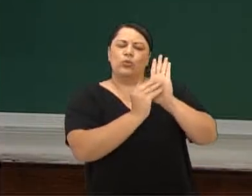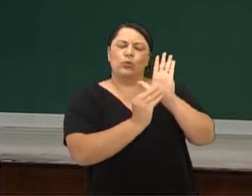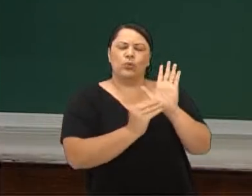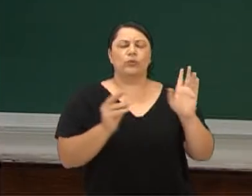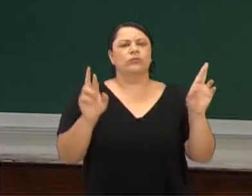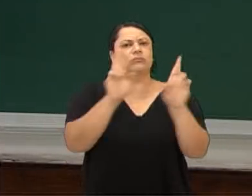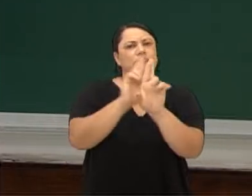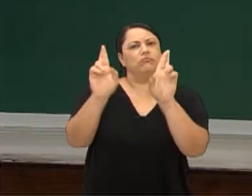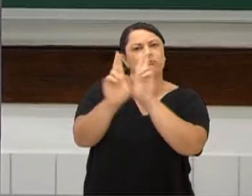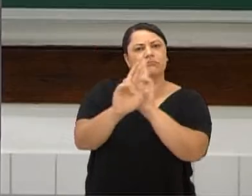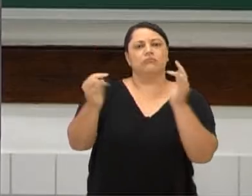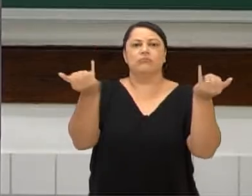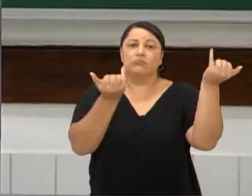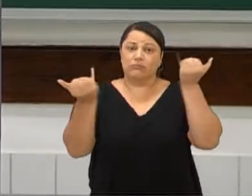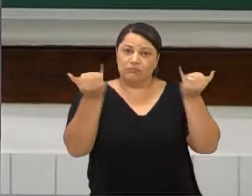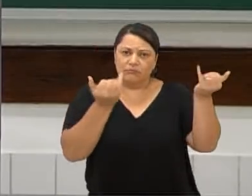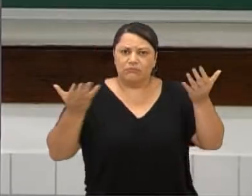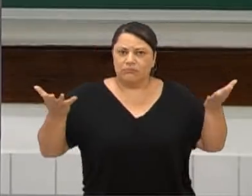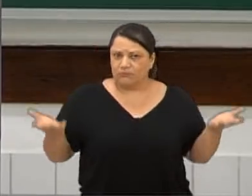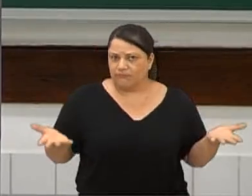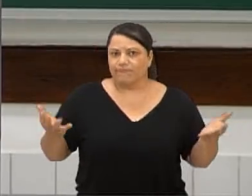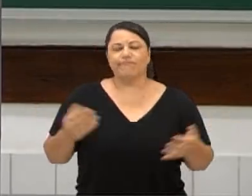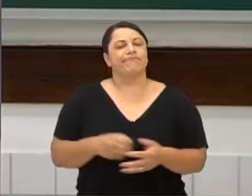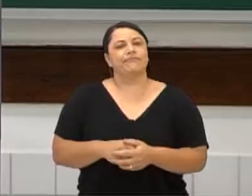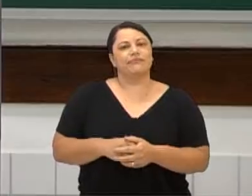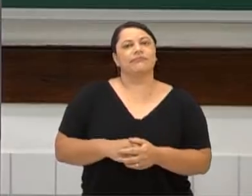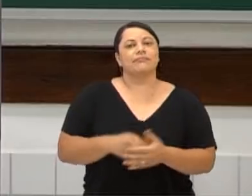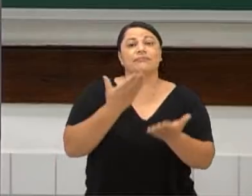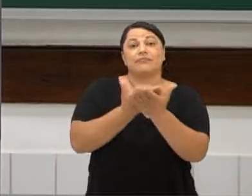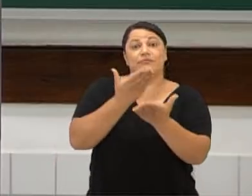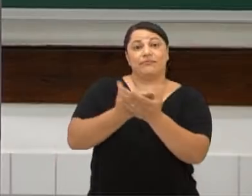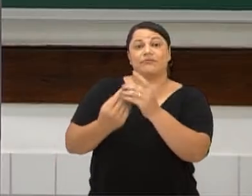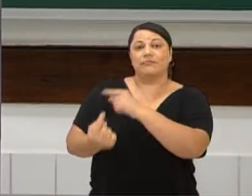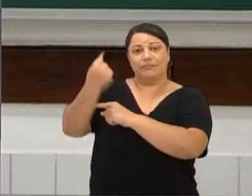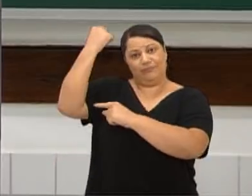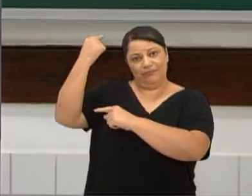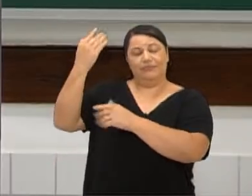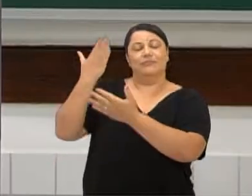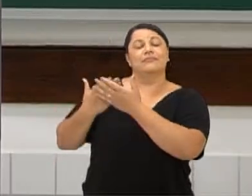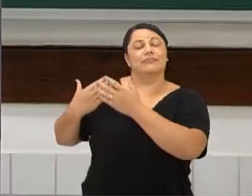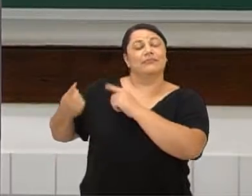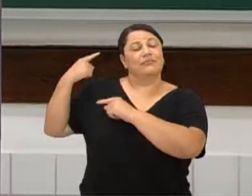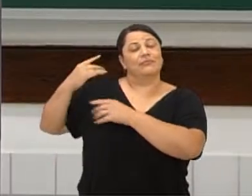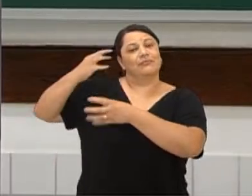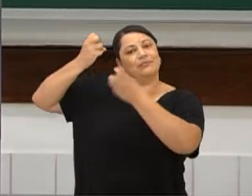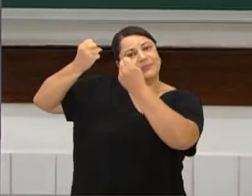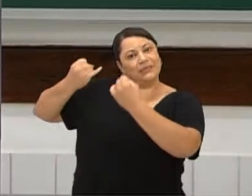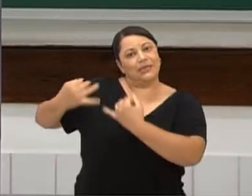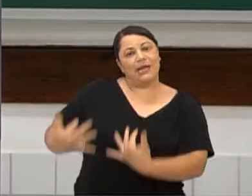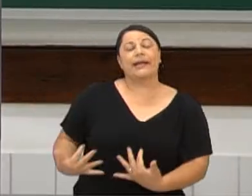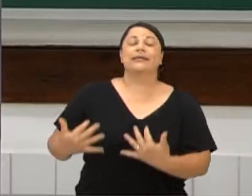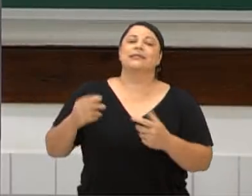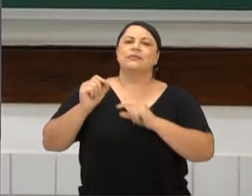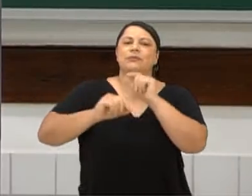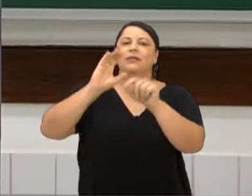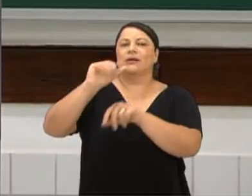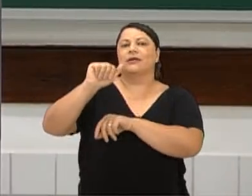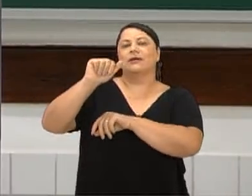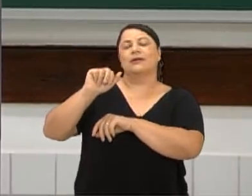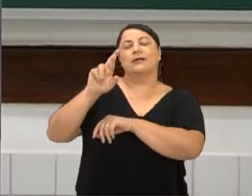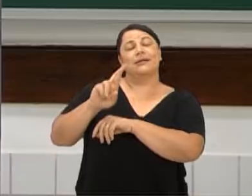relacionado a essa informação? Ou seja, na aula anterior que nós falamos sobre